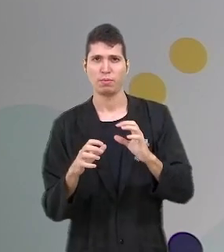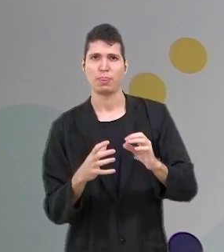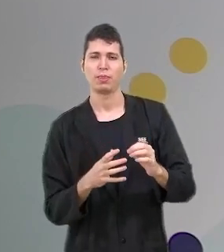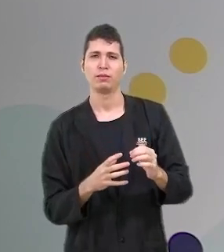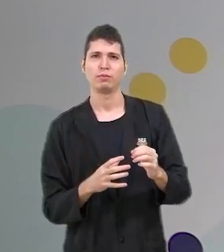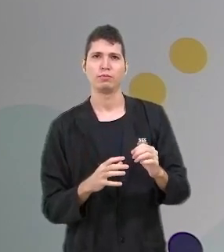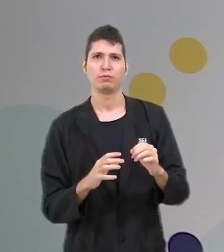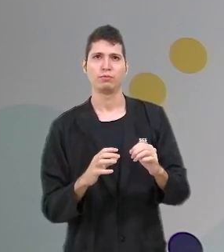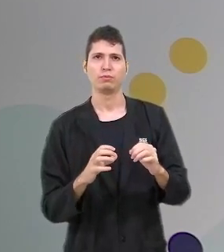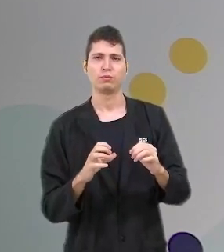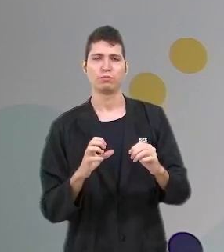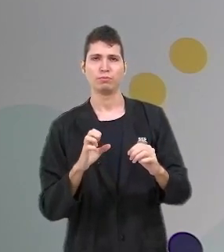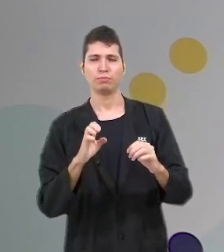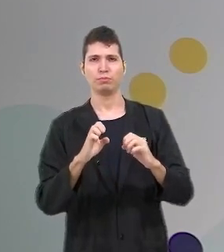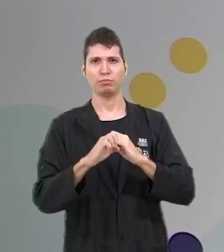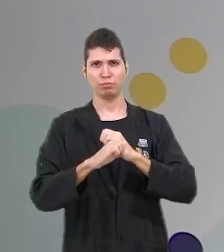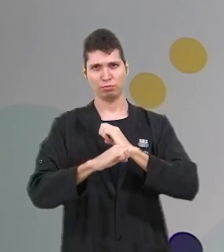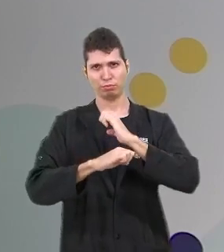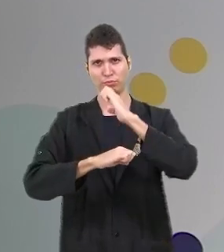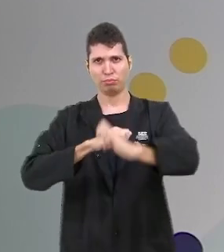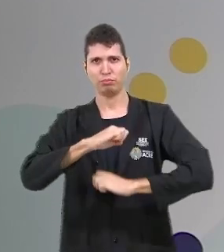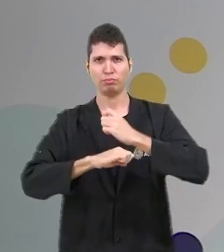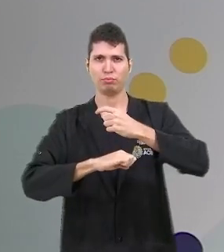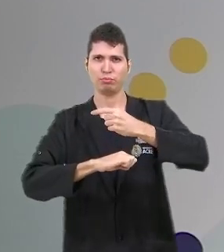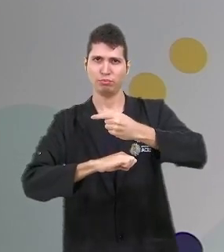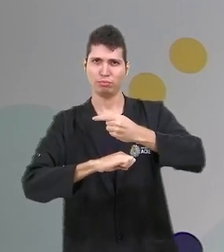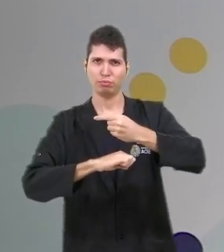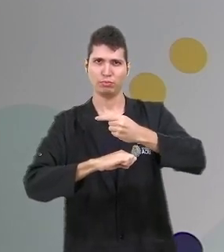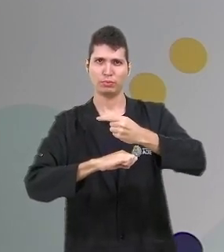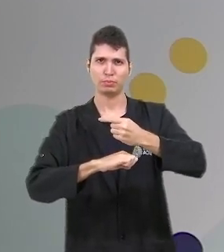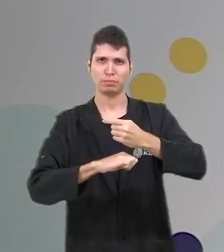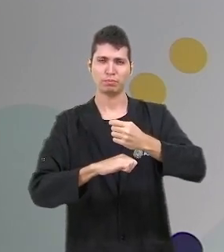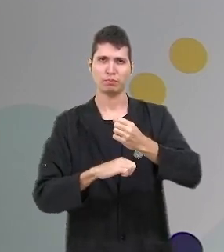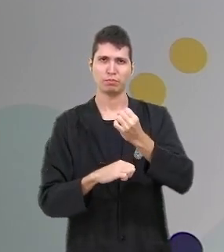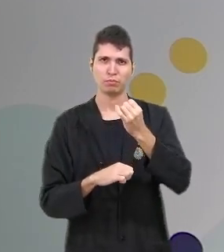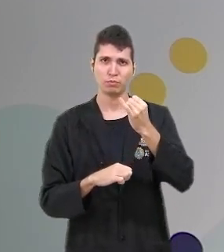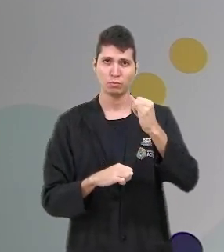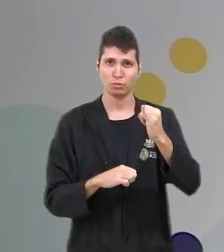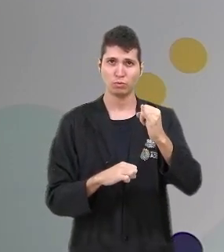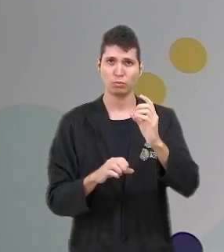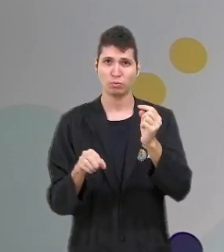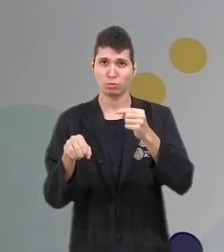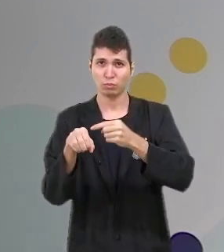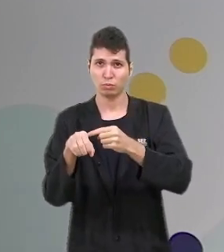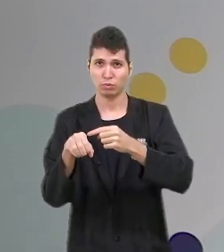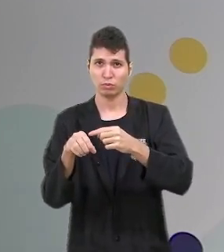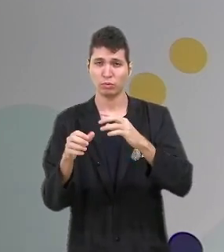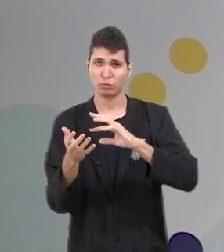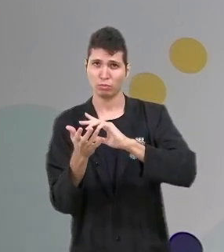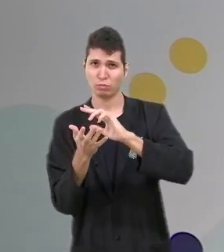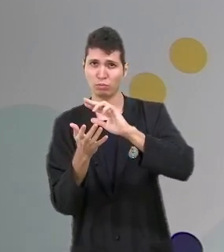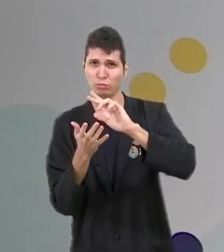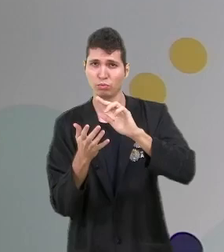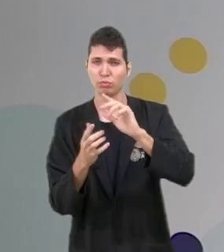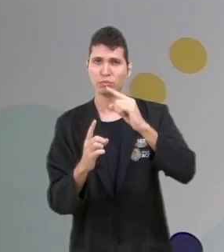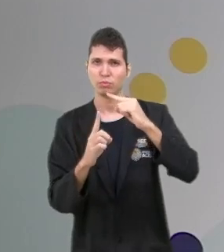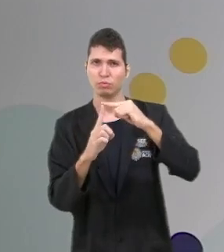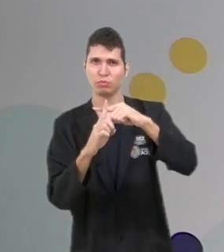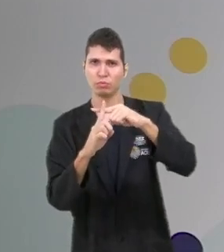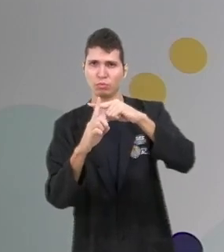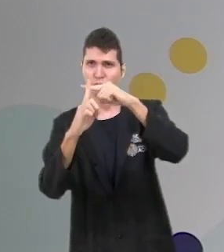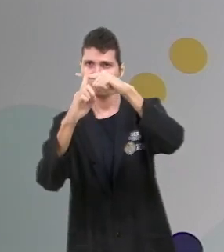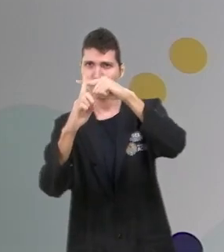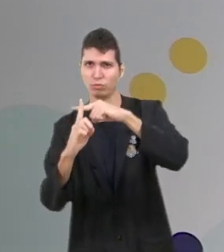cargas opostas elas se atraem. Se o núcleo está cheio de cargas positivas, isso quer dizer que ele vai ter aí